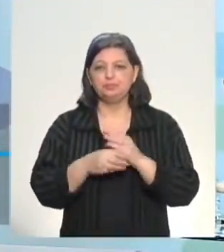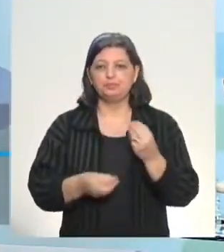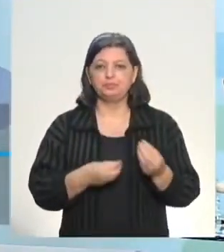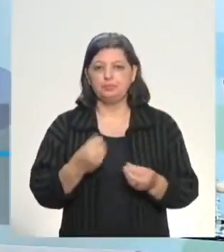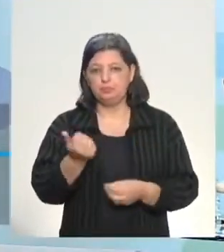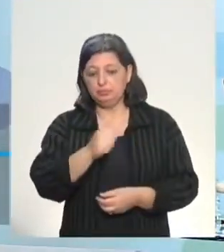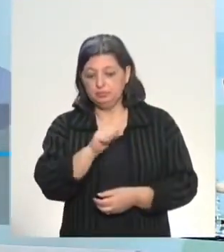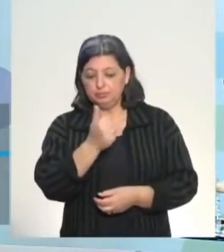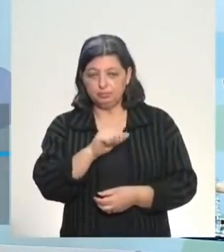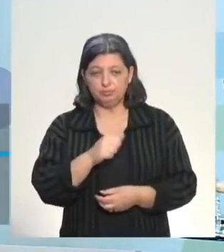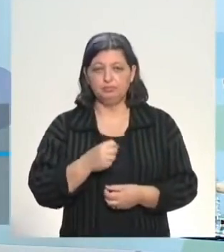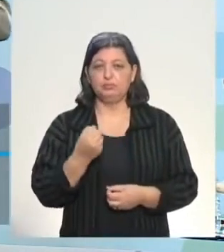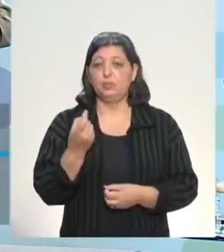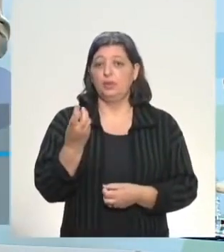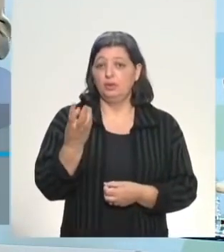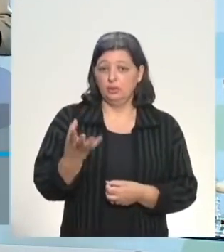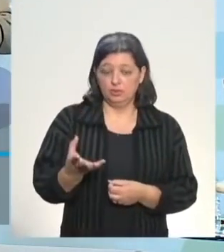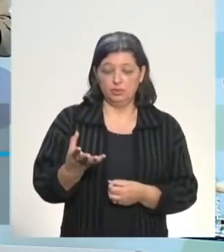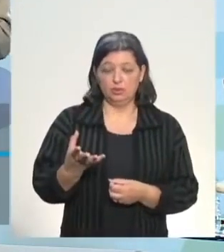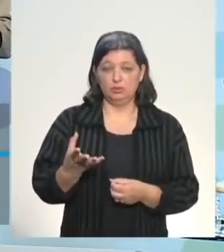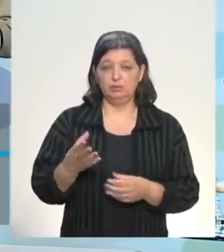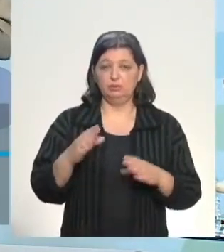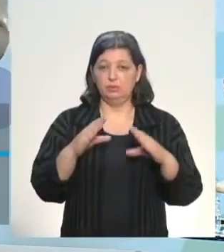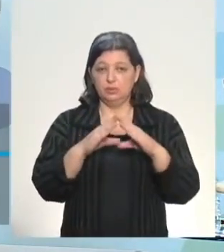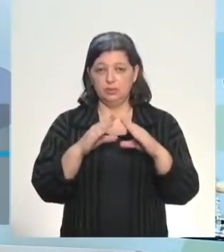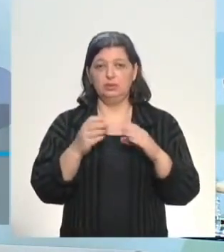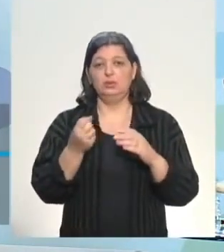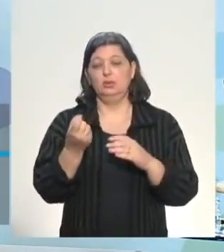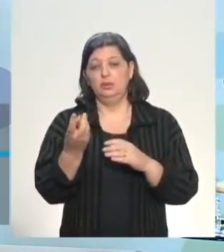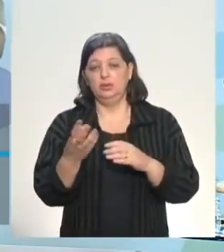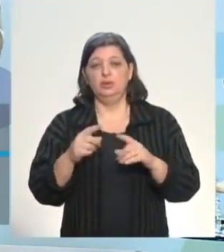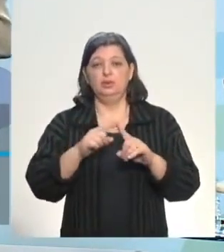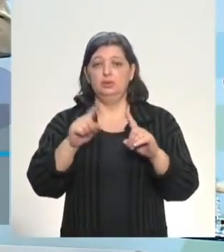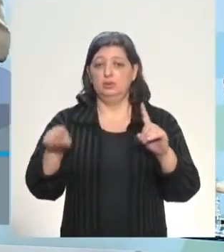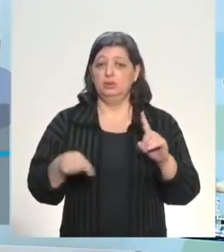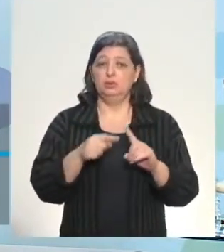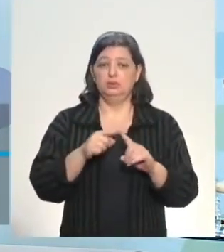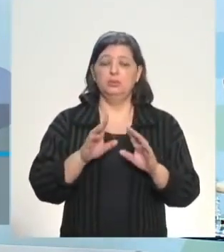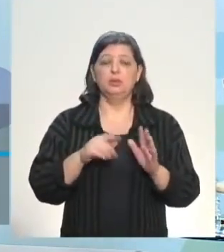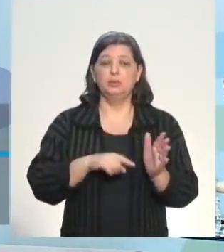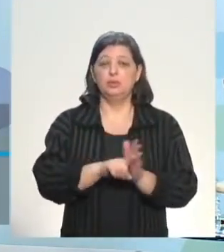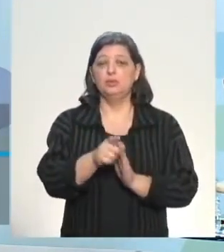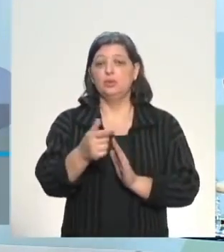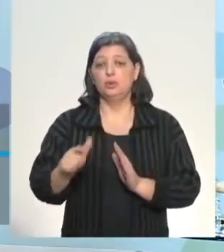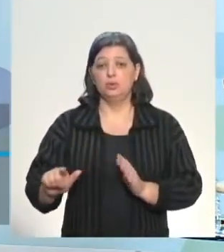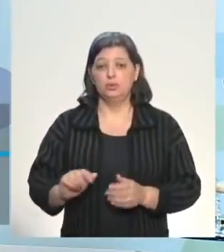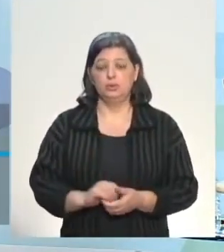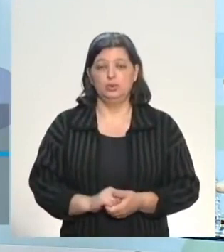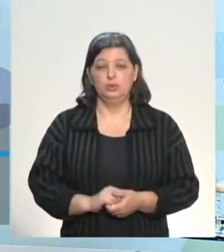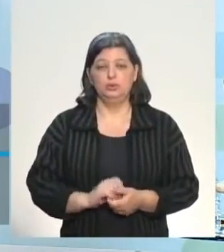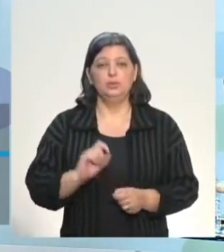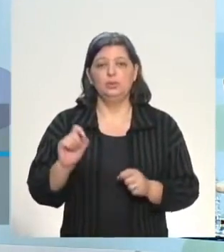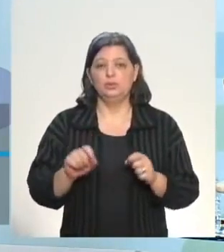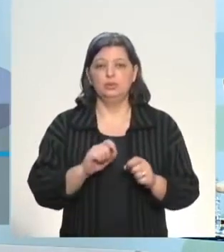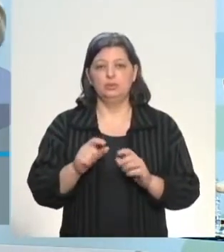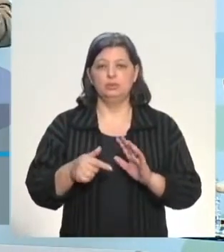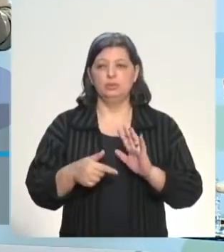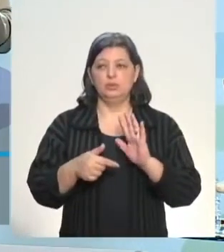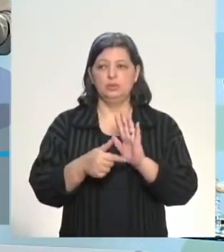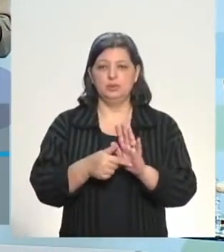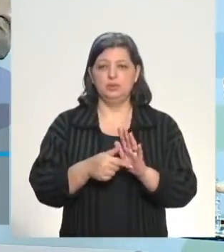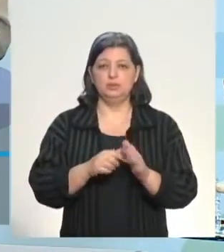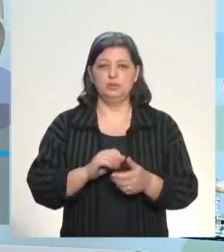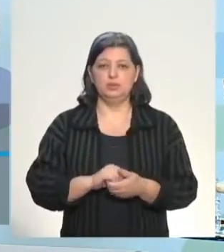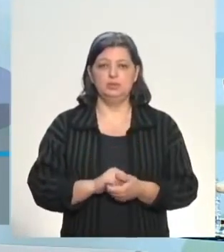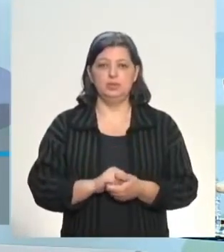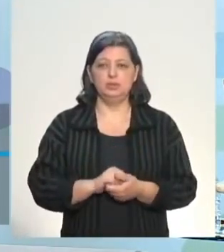analisar, né, a quantidade de retângulos e a quantidade de círculos, mas aqui a pergunta é outra, né? Qual a expressão algébrica? E a gente vai